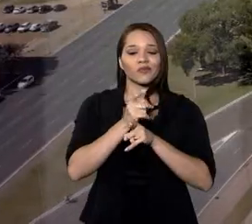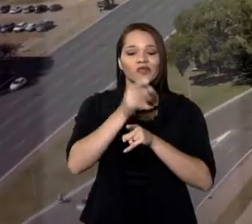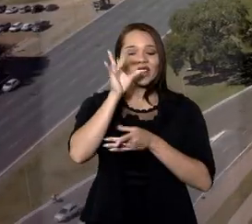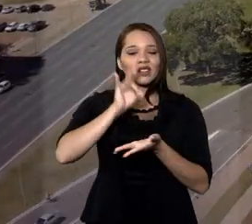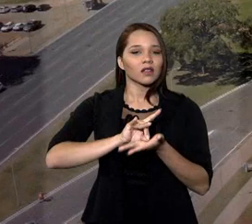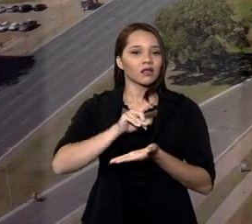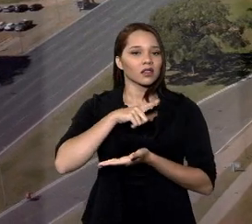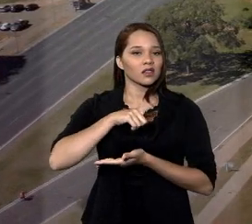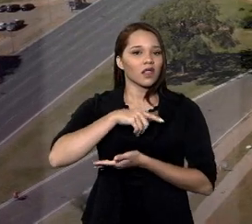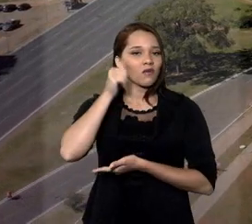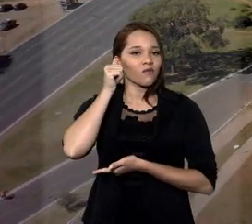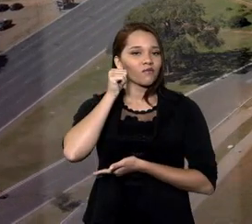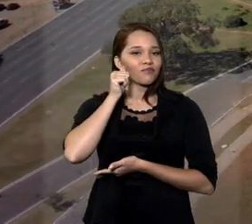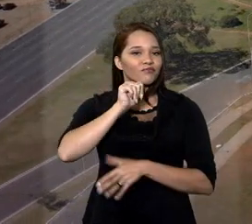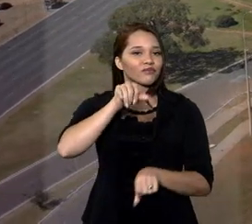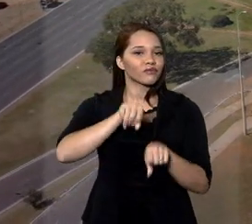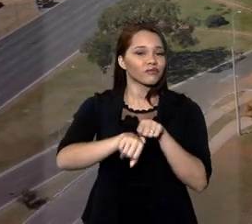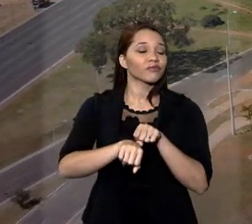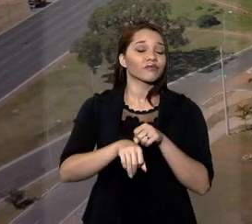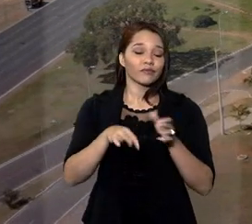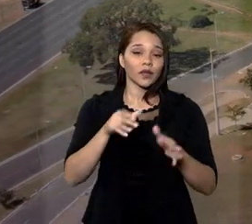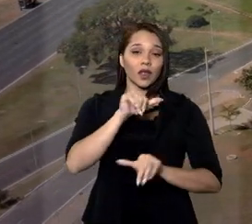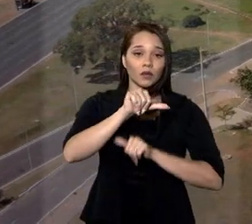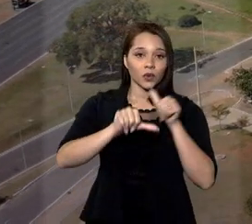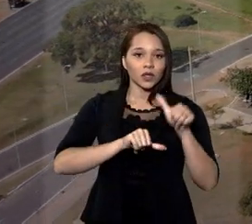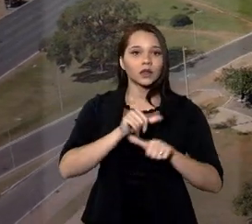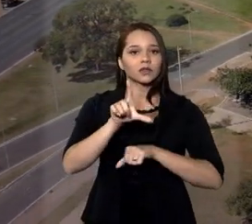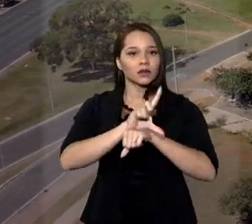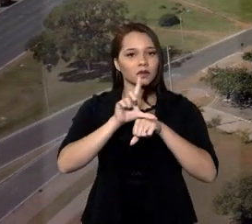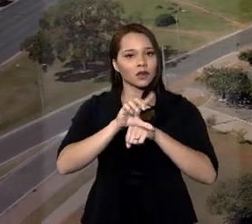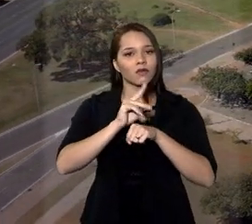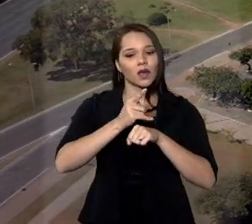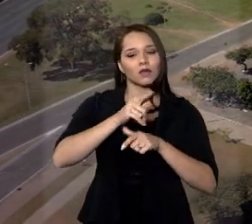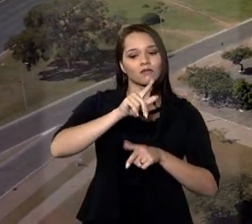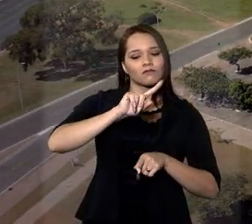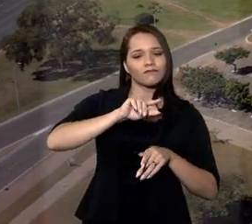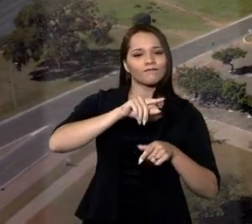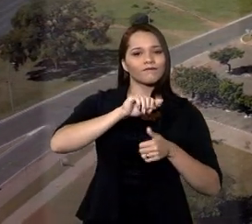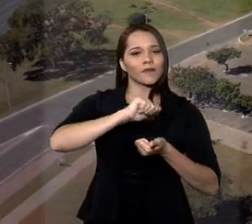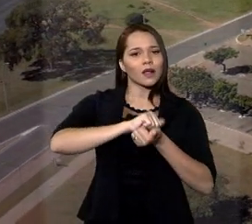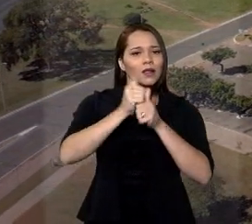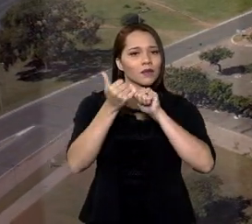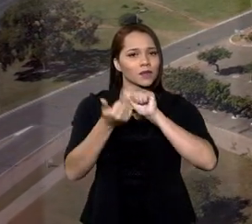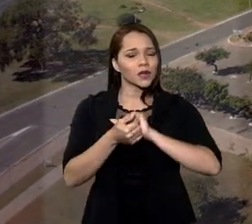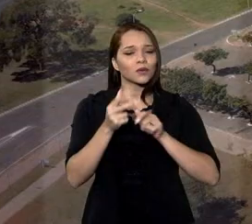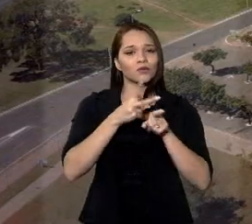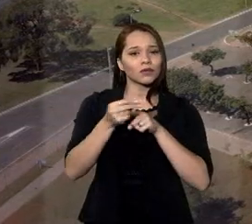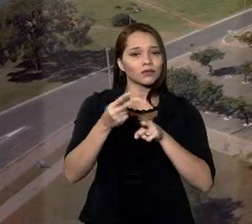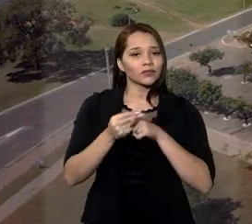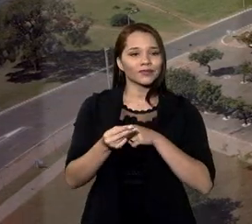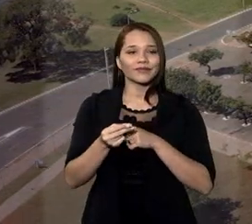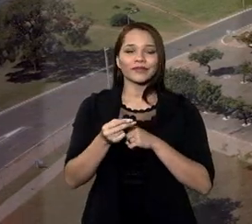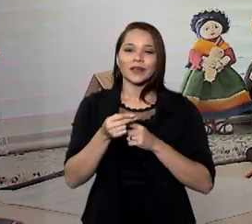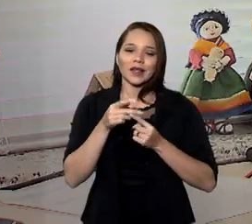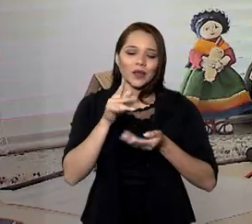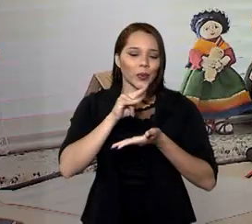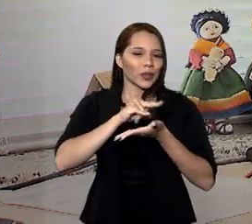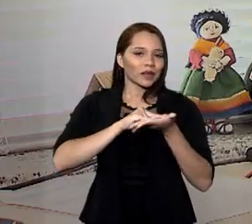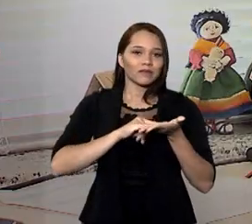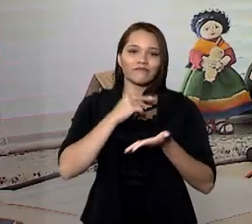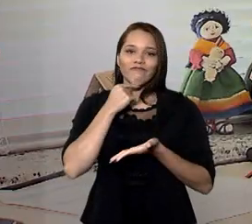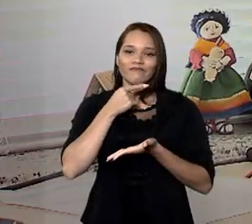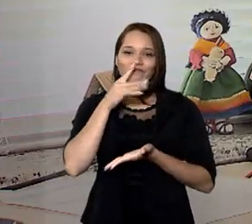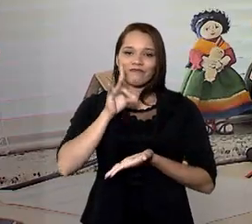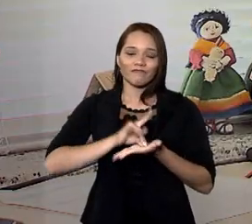exemplo ou mudanças de legislação que vão flexibilizando as conquistas nada disso intratável consegue segurar